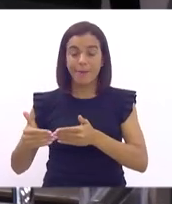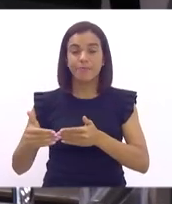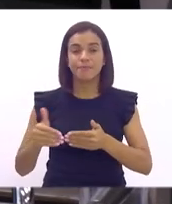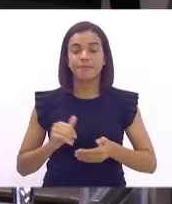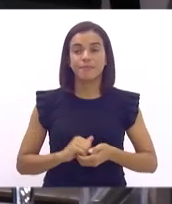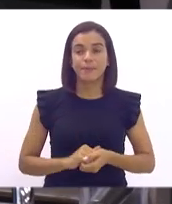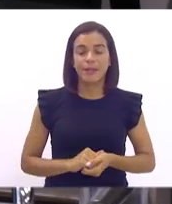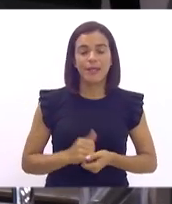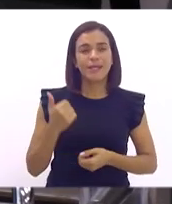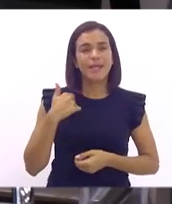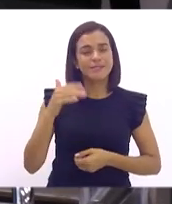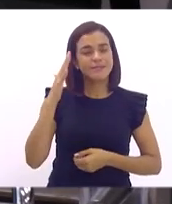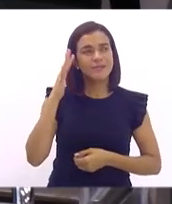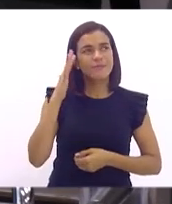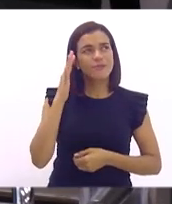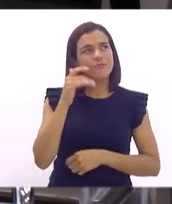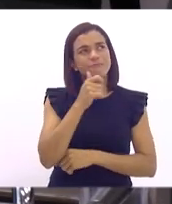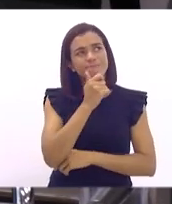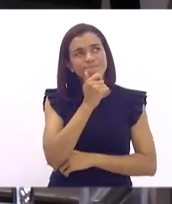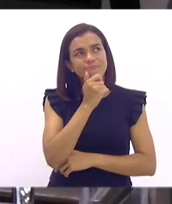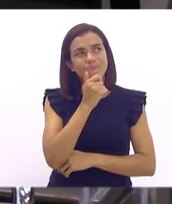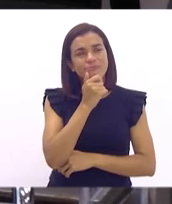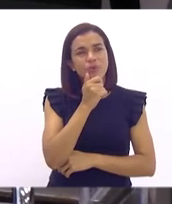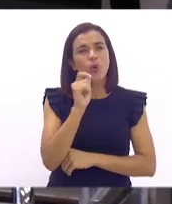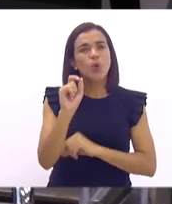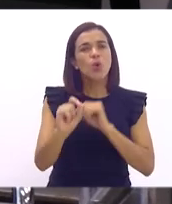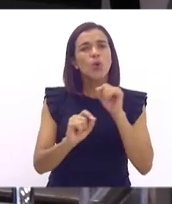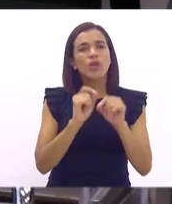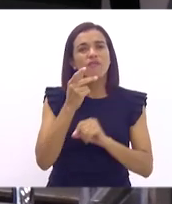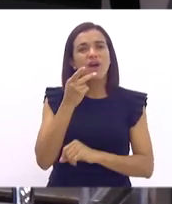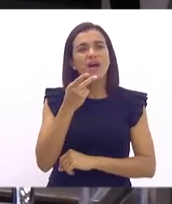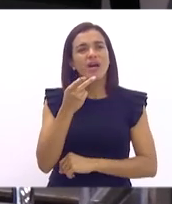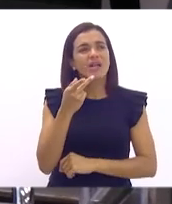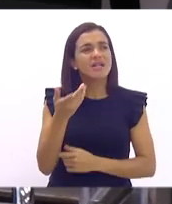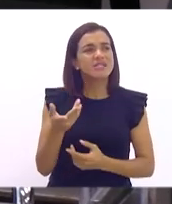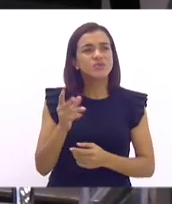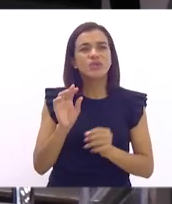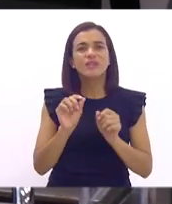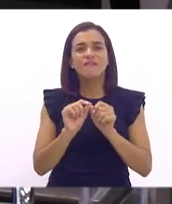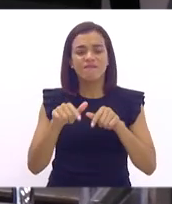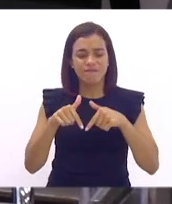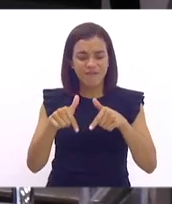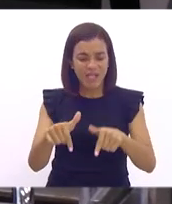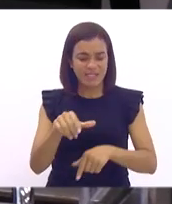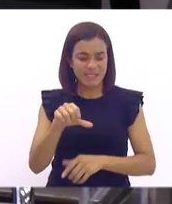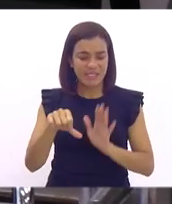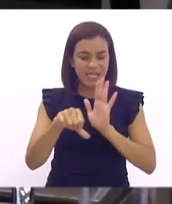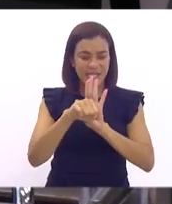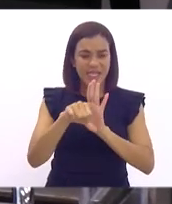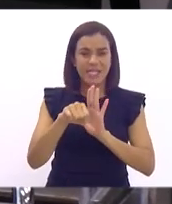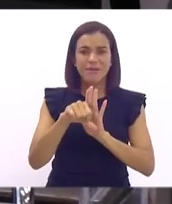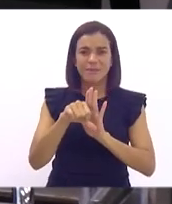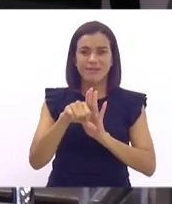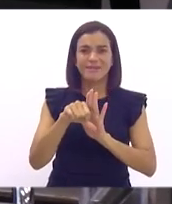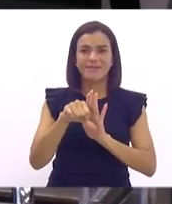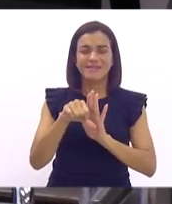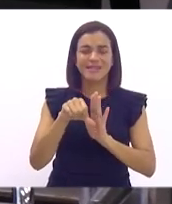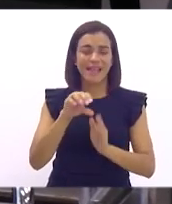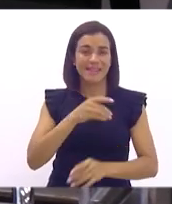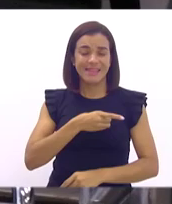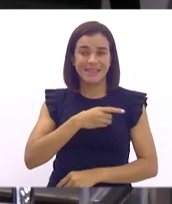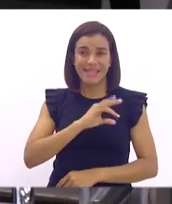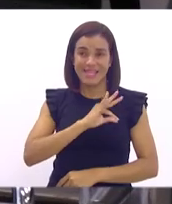muitas vezes eu me pergunto, o que eles fazem lá na Delegacia de Crimes Virtuais? Será que eles investigam? Eles muito.